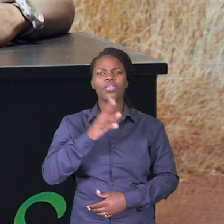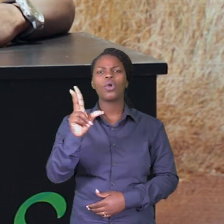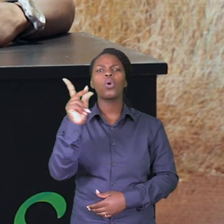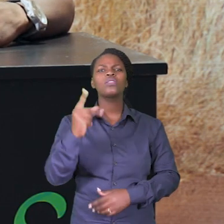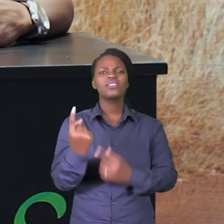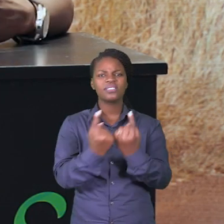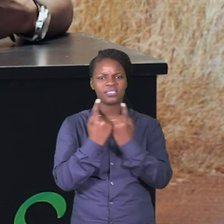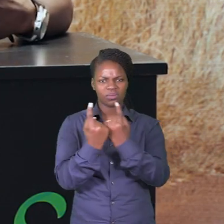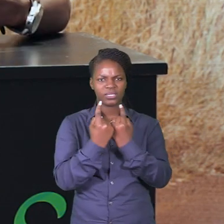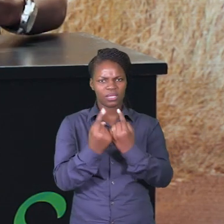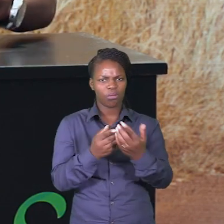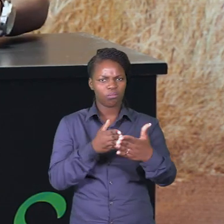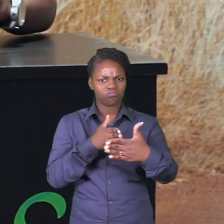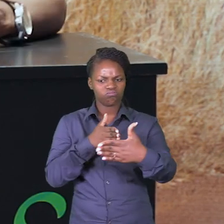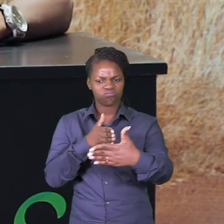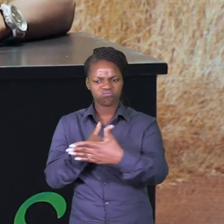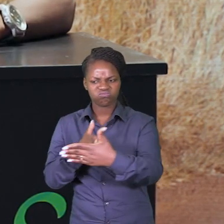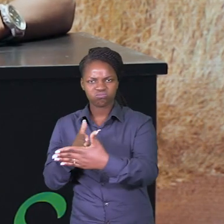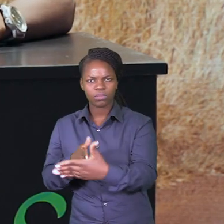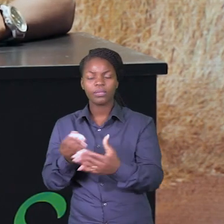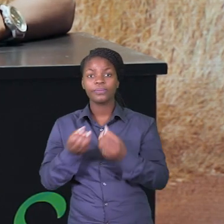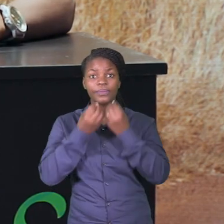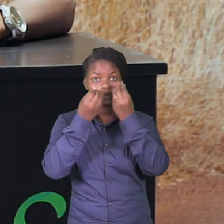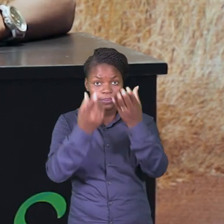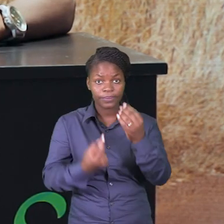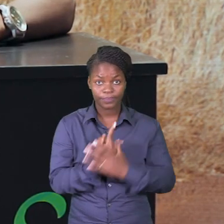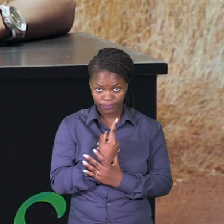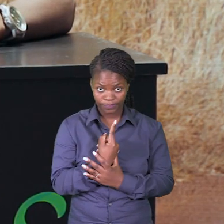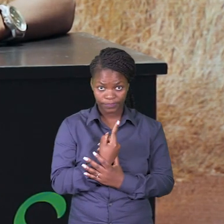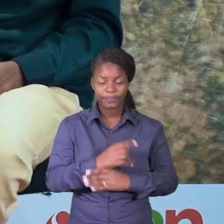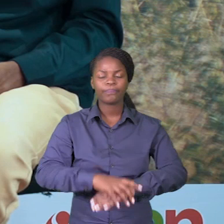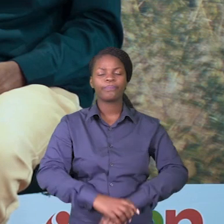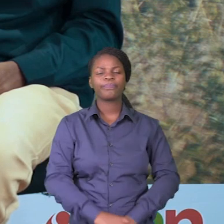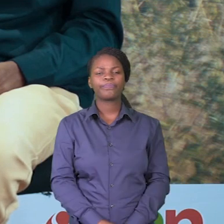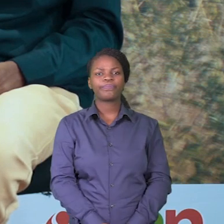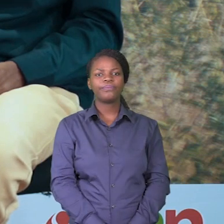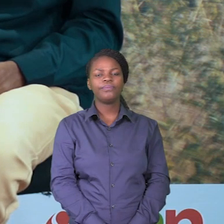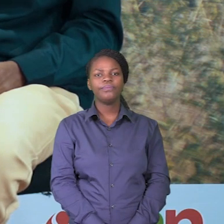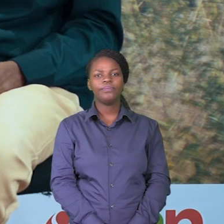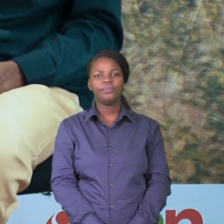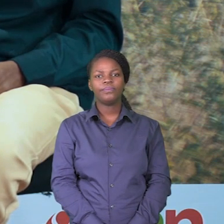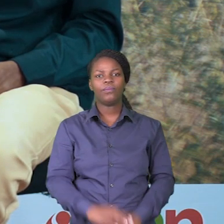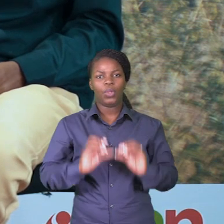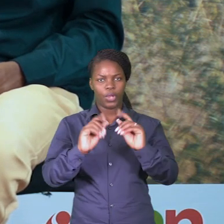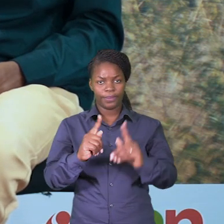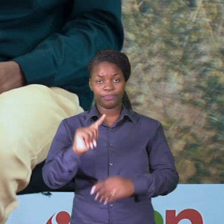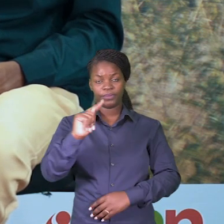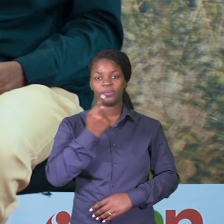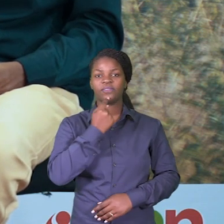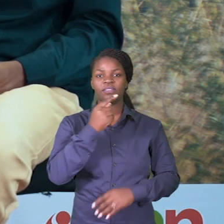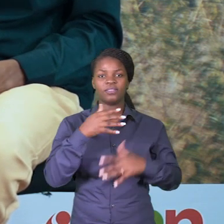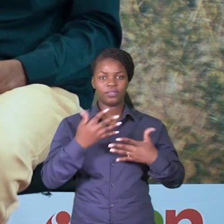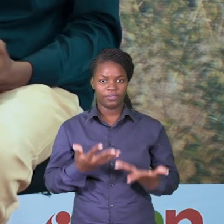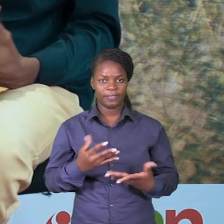podem estar a var estas denúncias bom primeiro que esse é um de